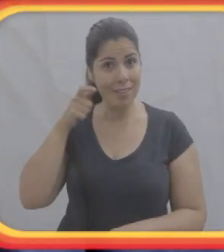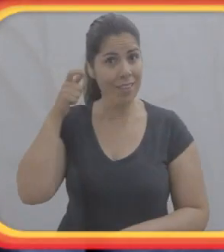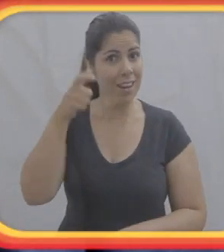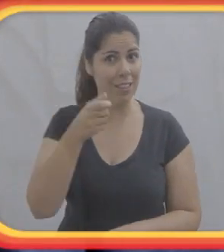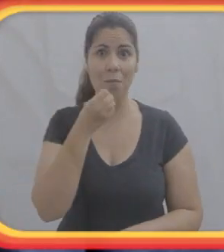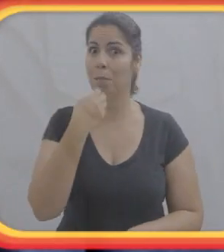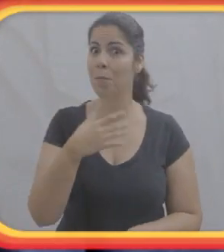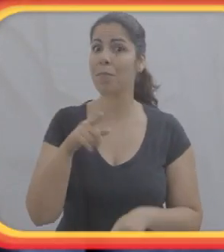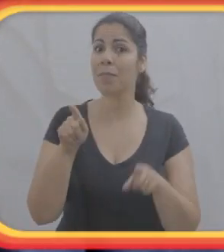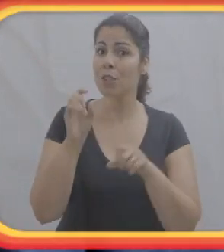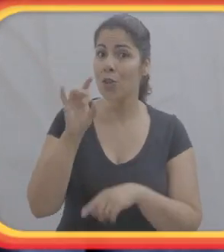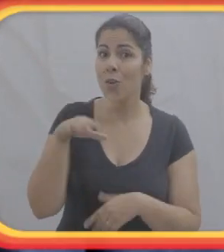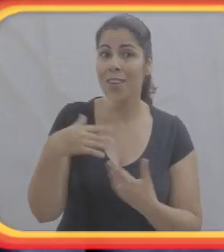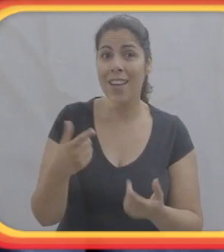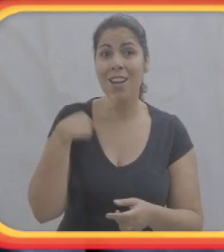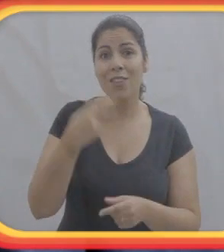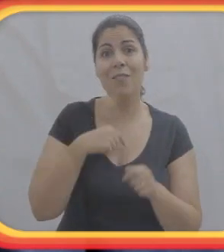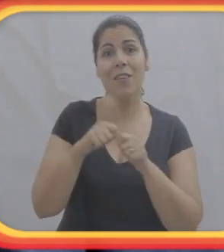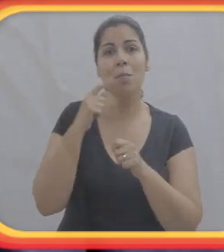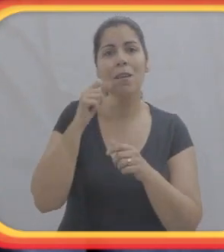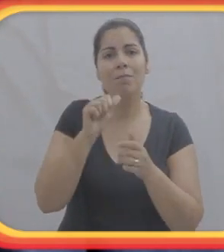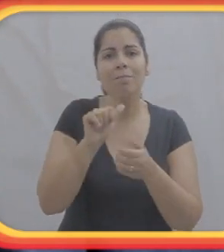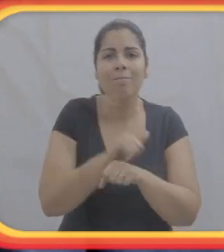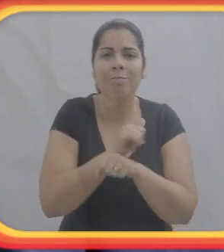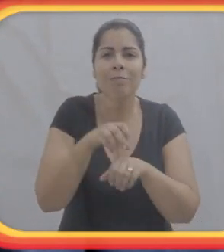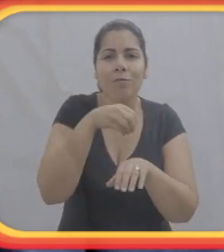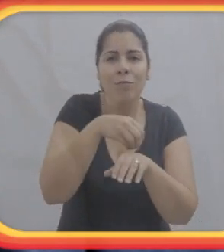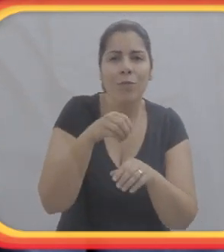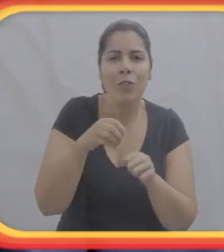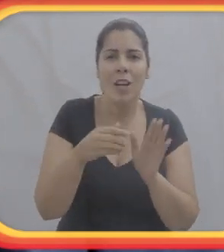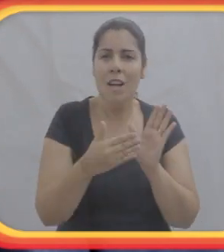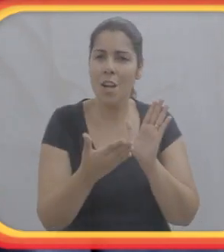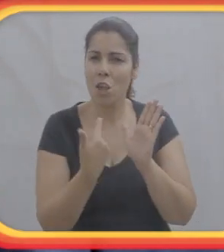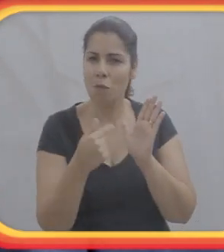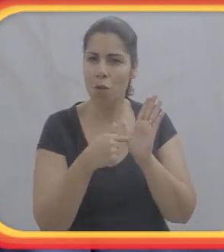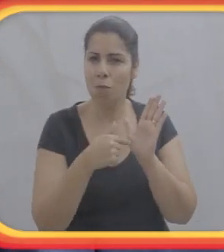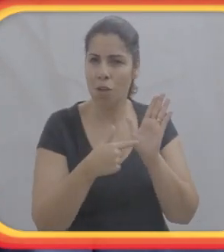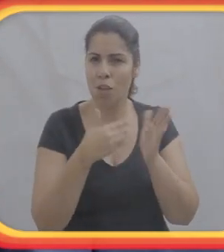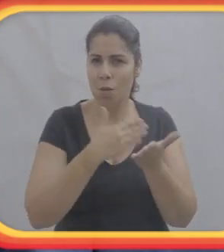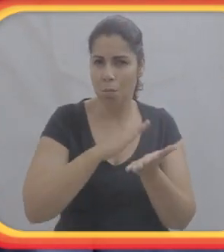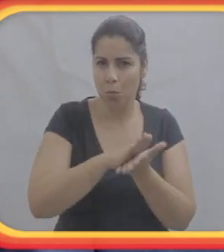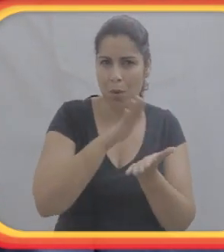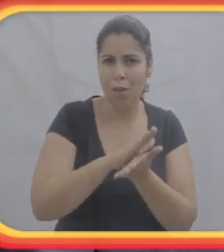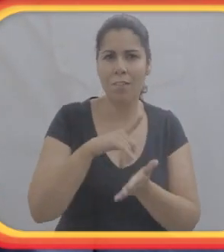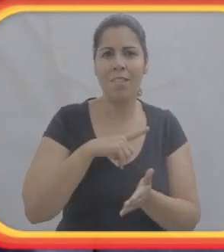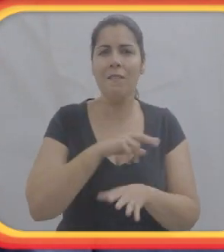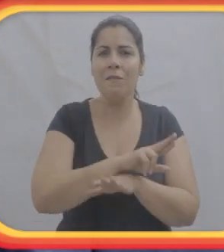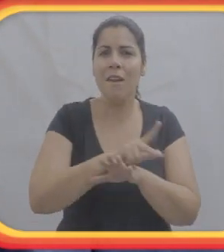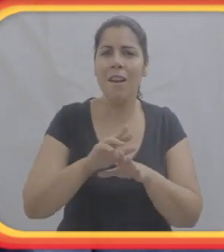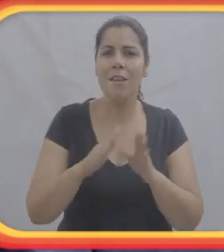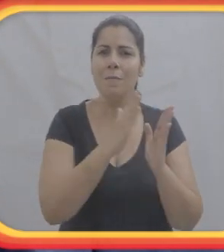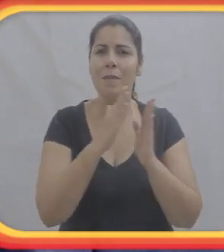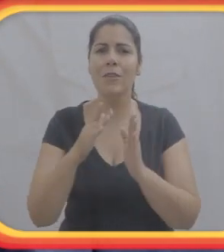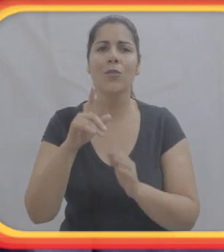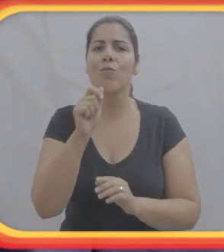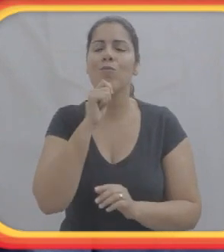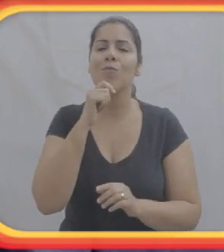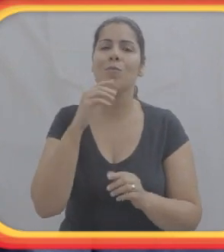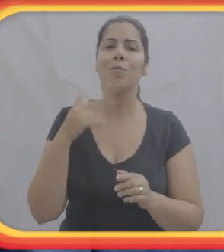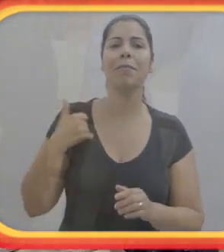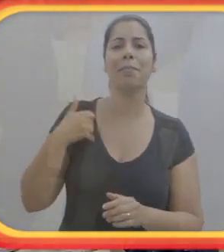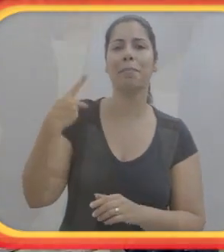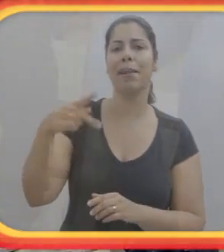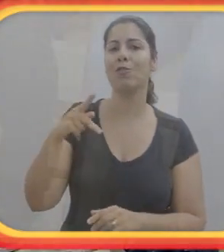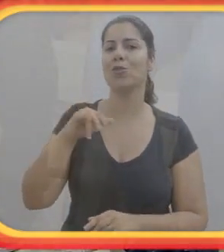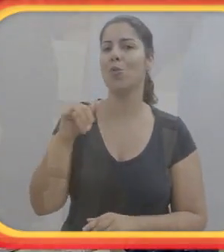uma namorada e vive todo esse cotidiano do adolescente, está vivendo a busca da autonomia. E é bem